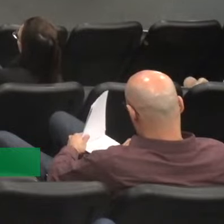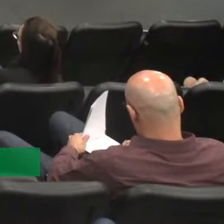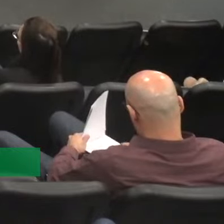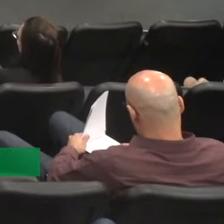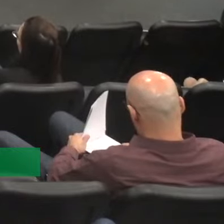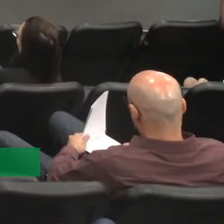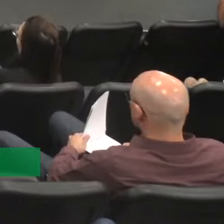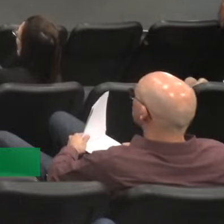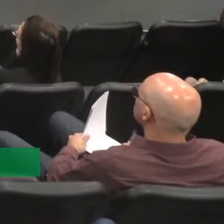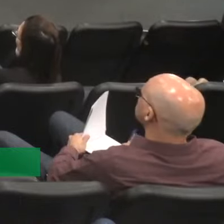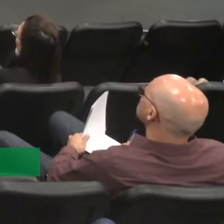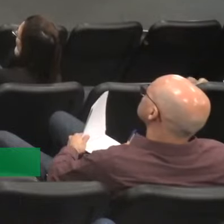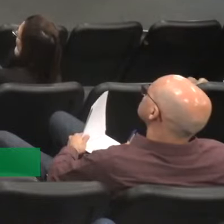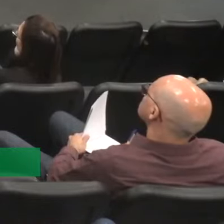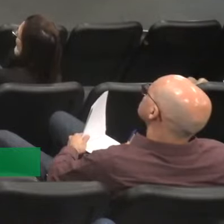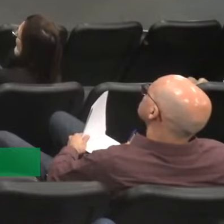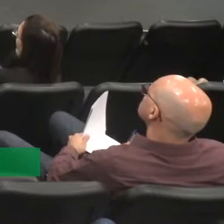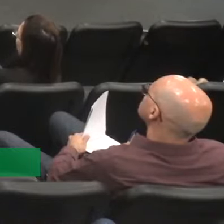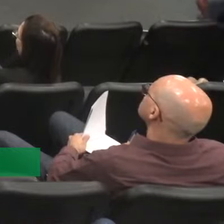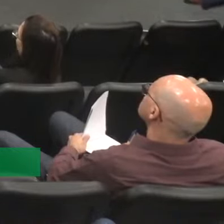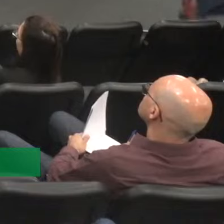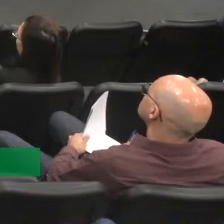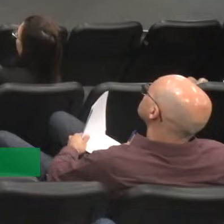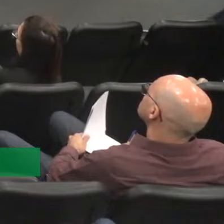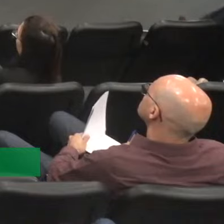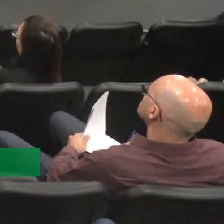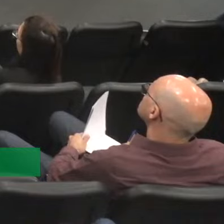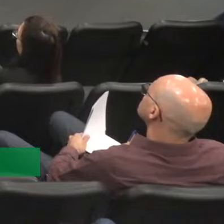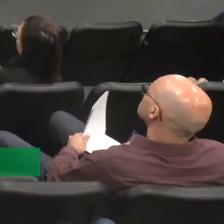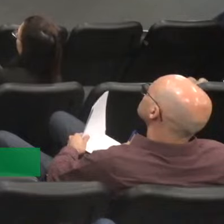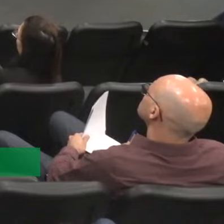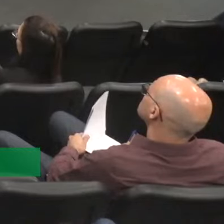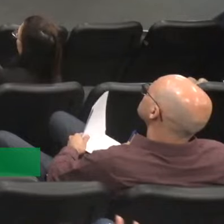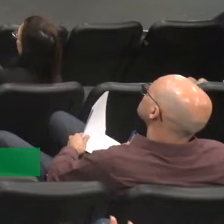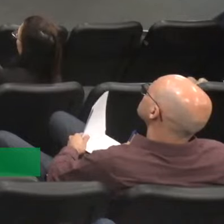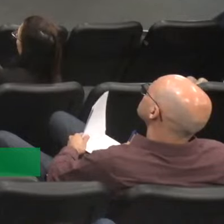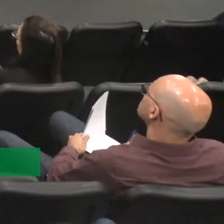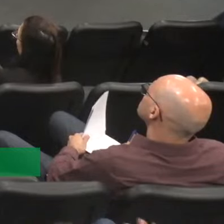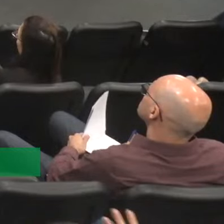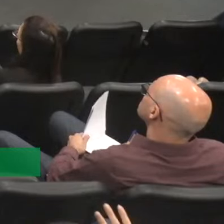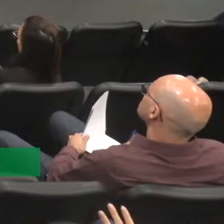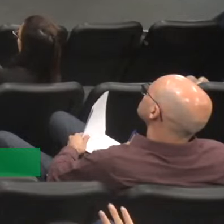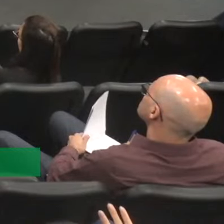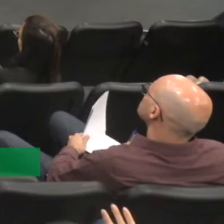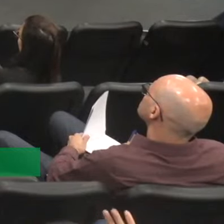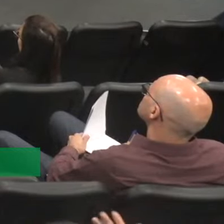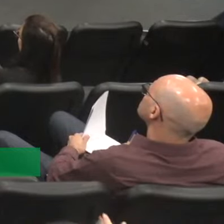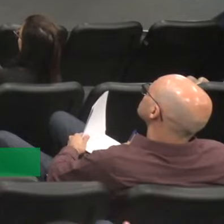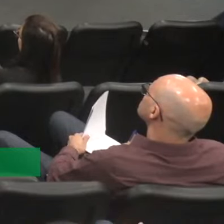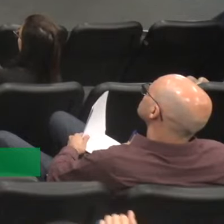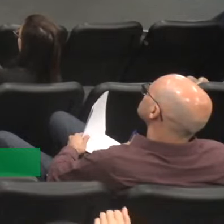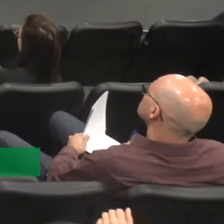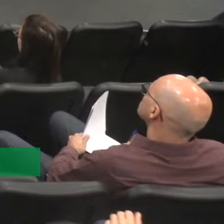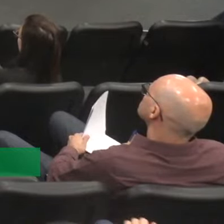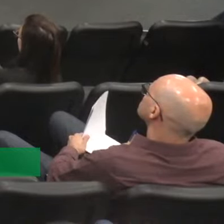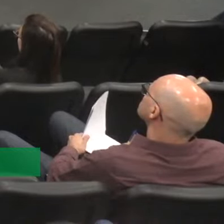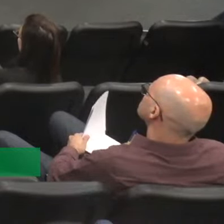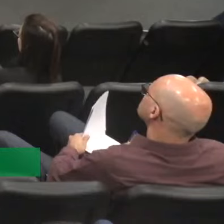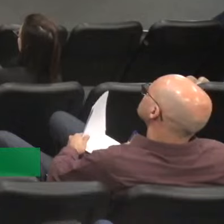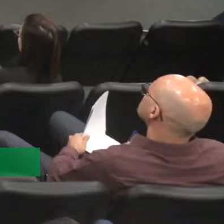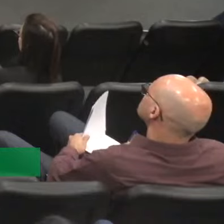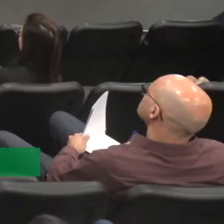Teve uma troca. Tudo bem, não tem problema. É? A doutora Jane vai falar primeiro? Pode, se a doutora Jane quiser falar primeiro. Sem Perdão, problema. desculpa, eu tinha avisado. Então,